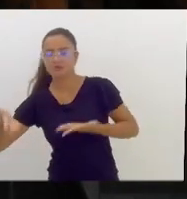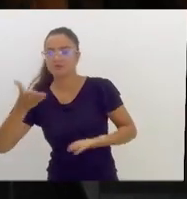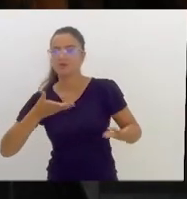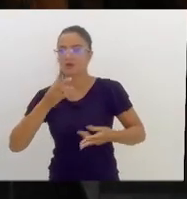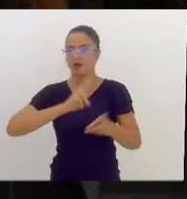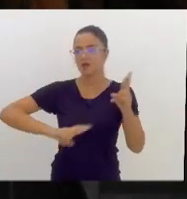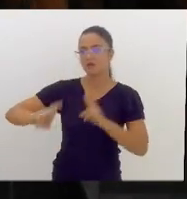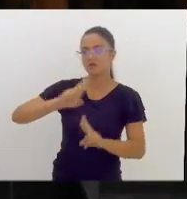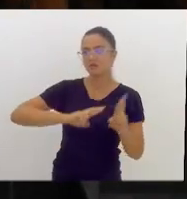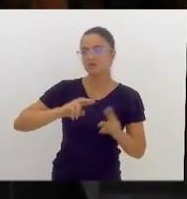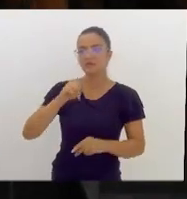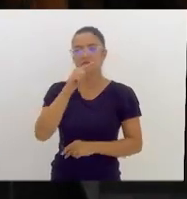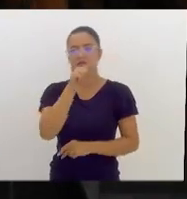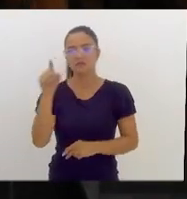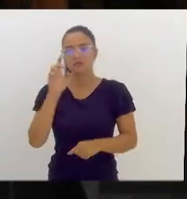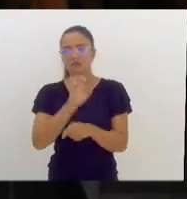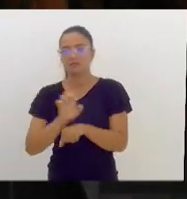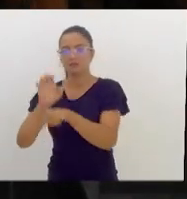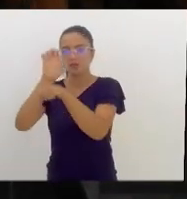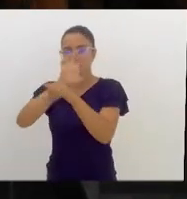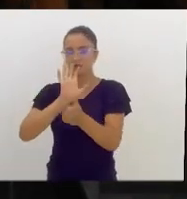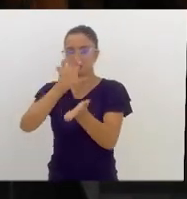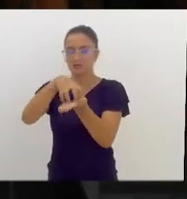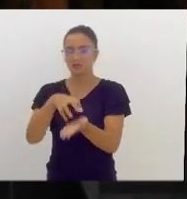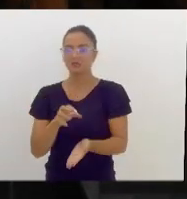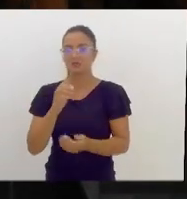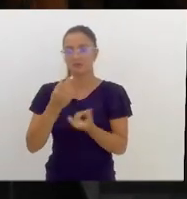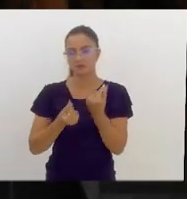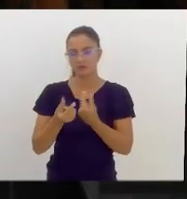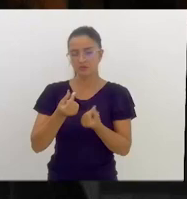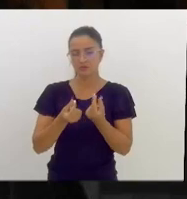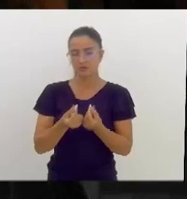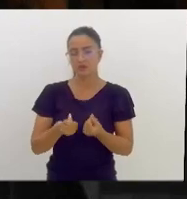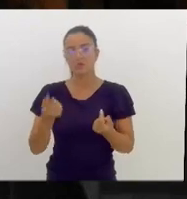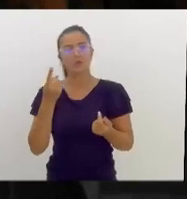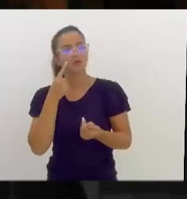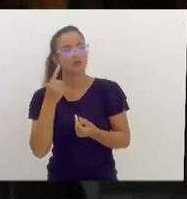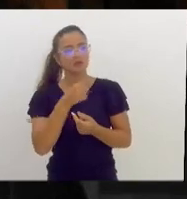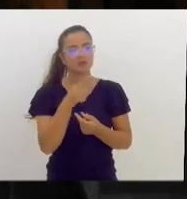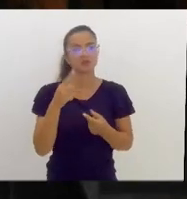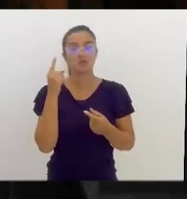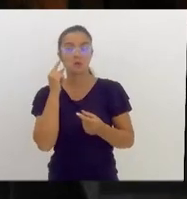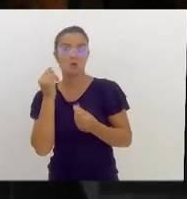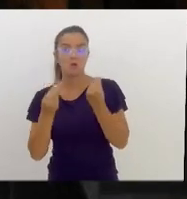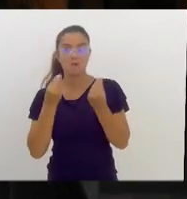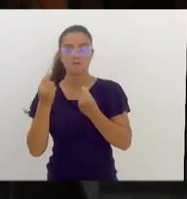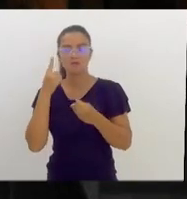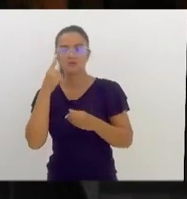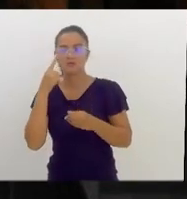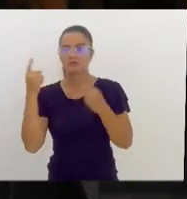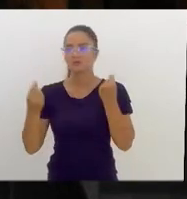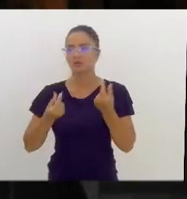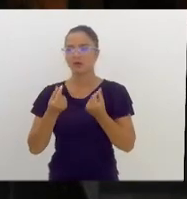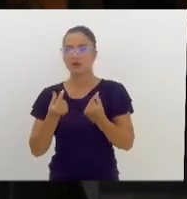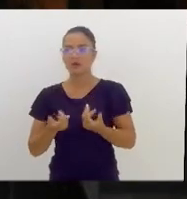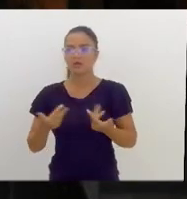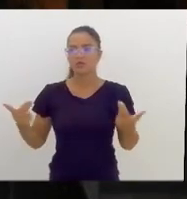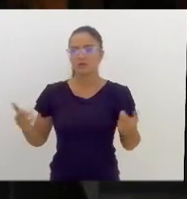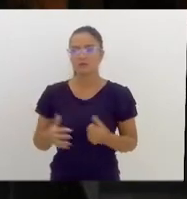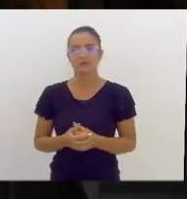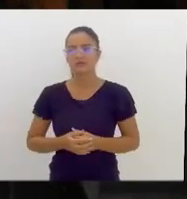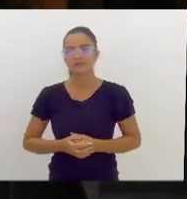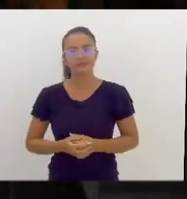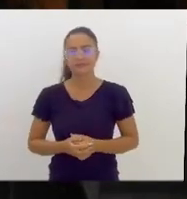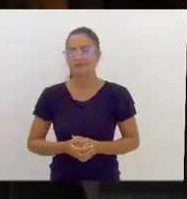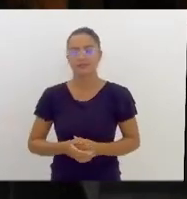com o setor financeiro, o tempo inteiro reproduzindo a financiarização da sua própria dívida para